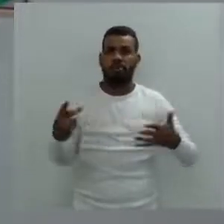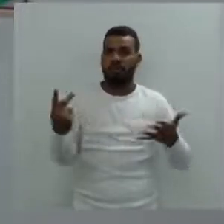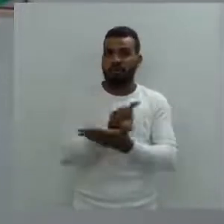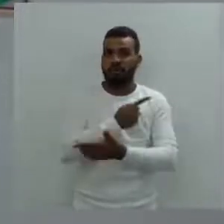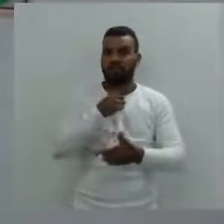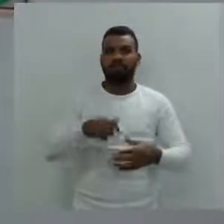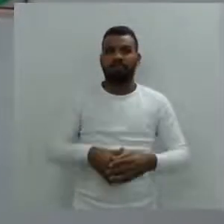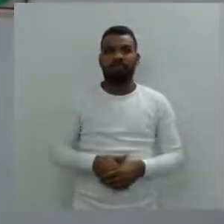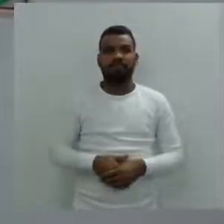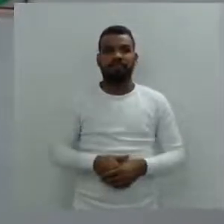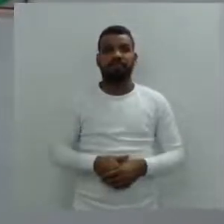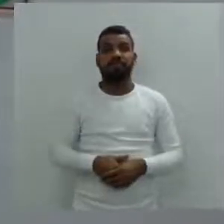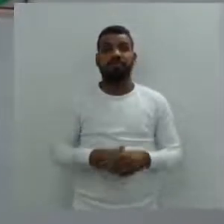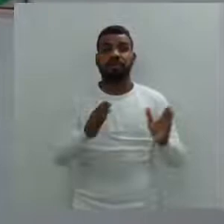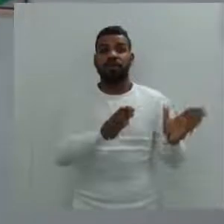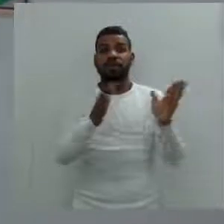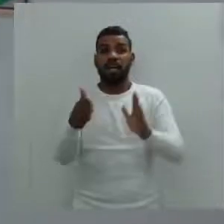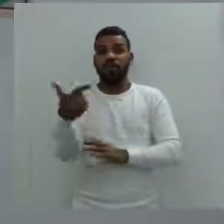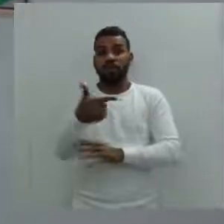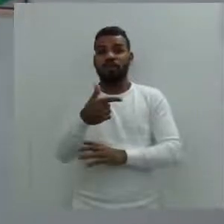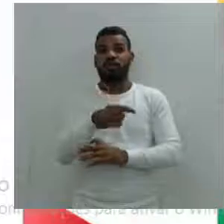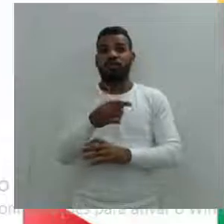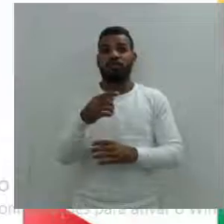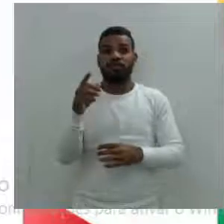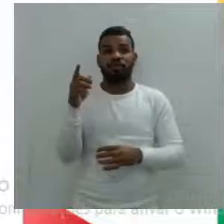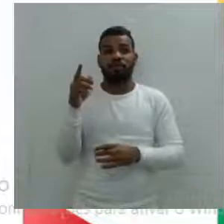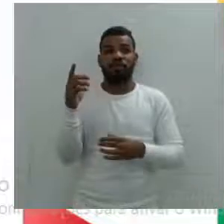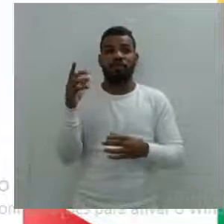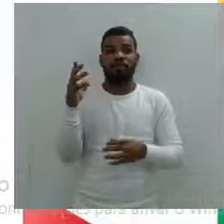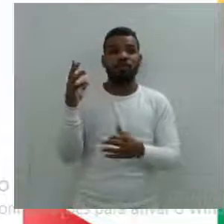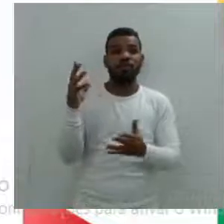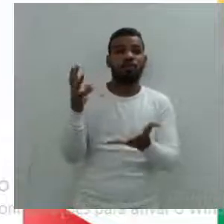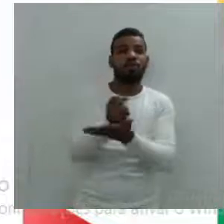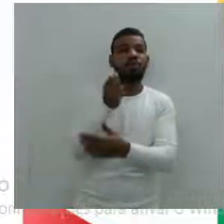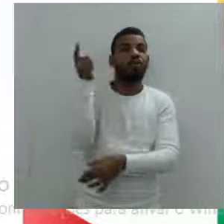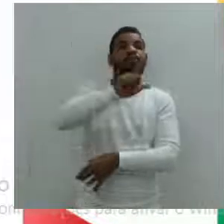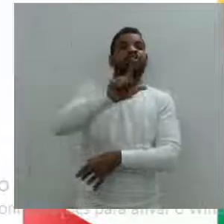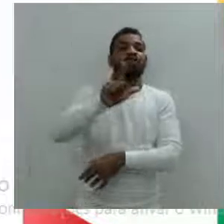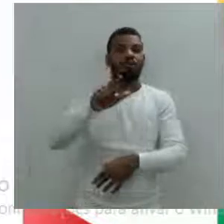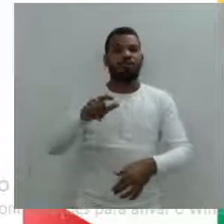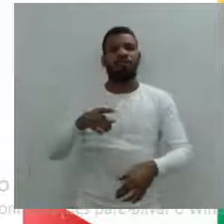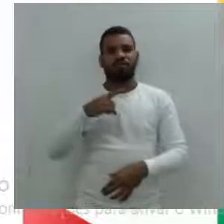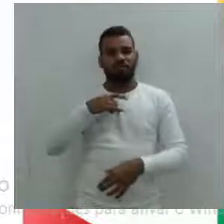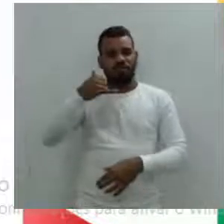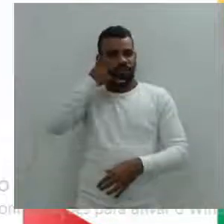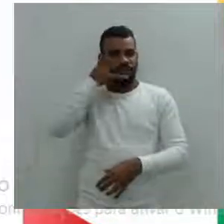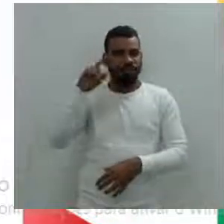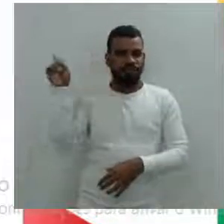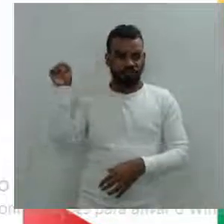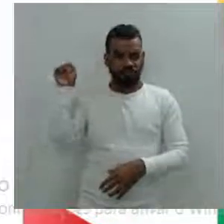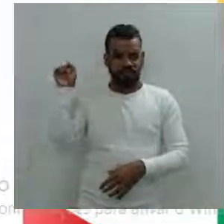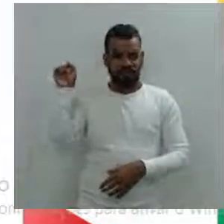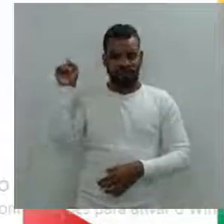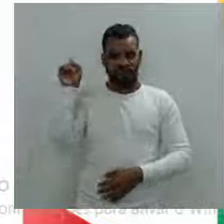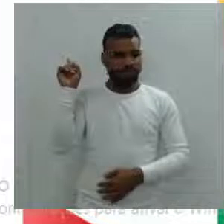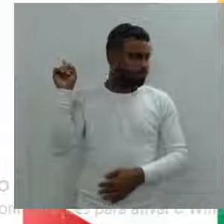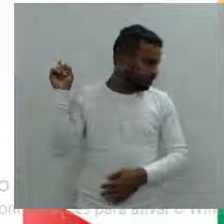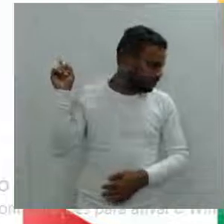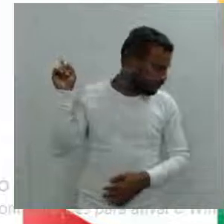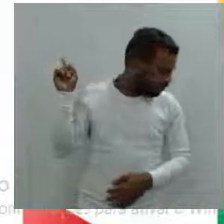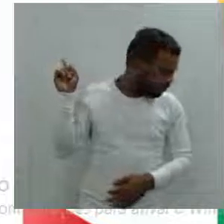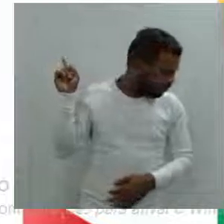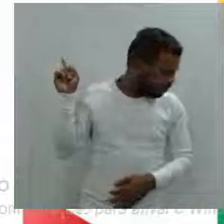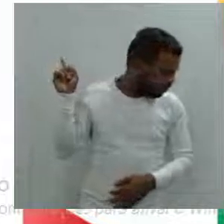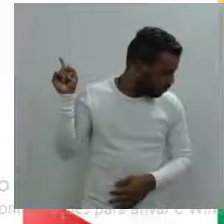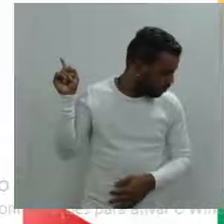aí as conquistas da fase 2 para a gente observar, tá bom? A gente vai ter o telefone, como você está vendo na primeira imagem,